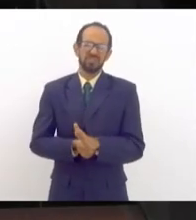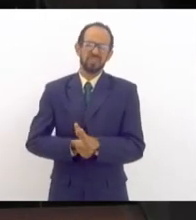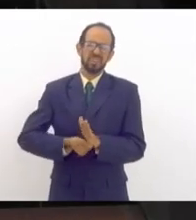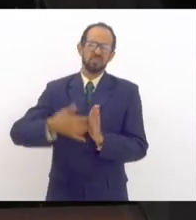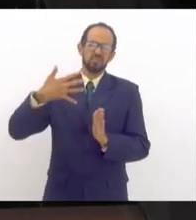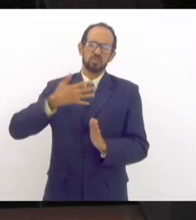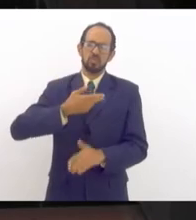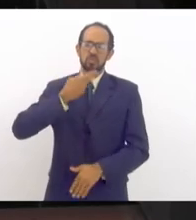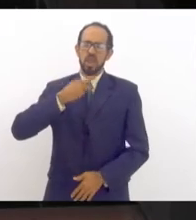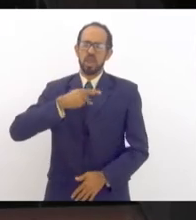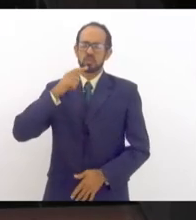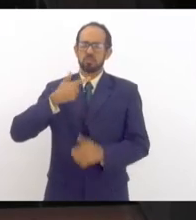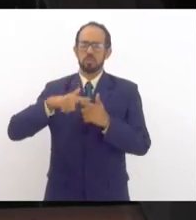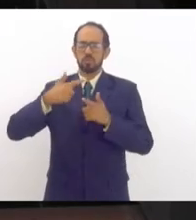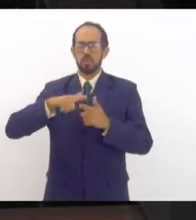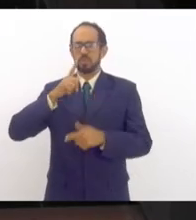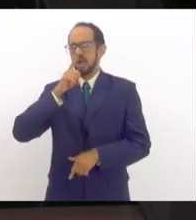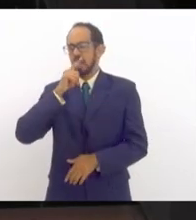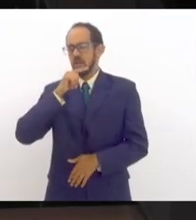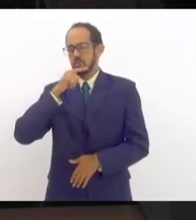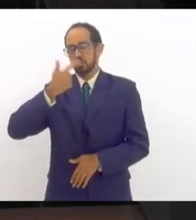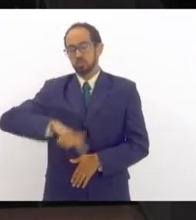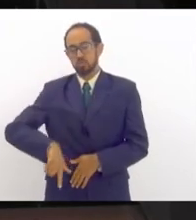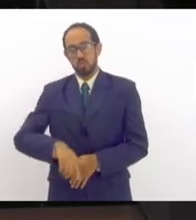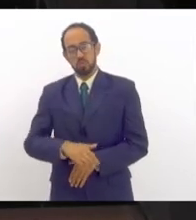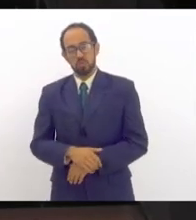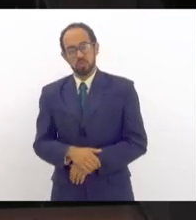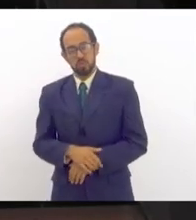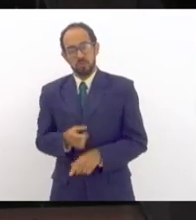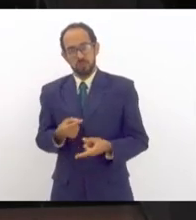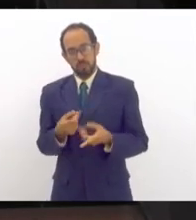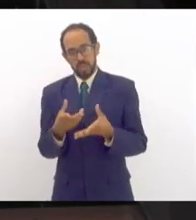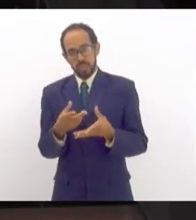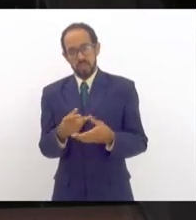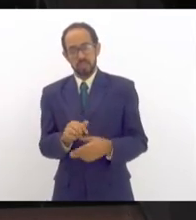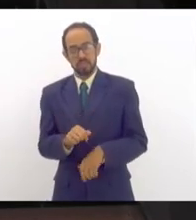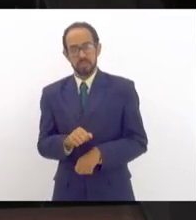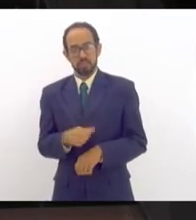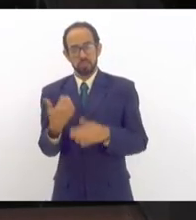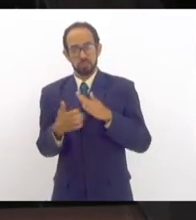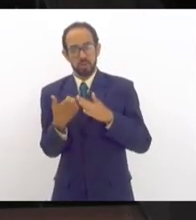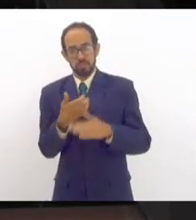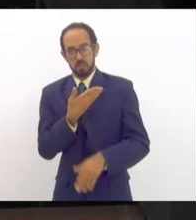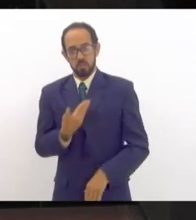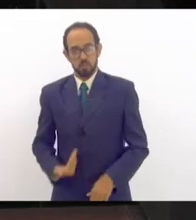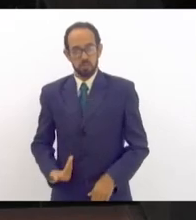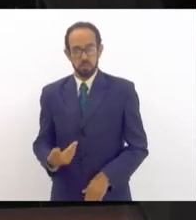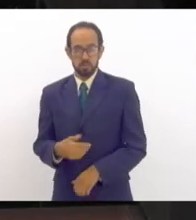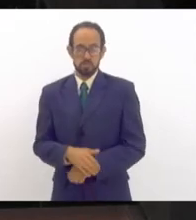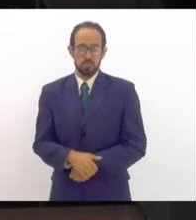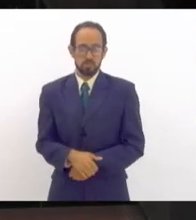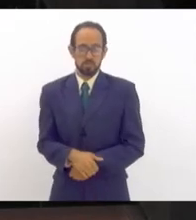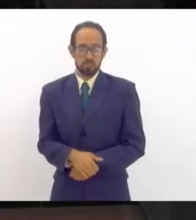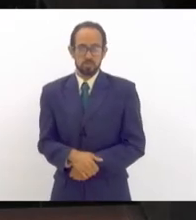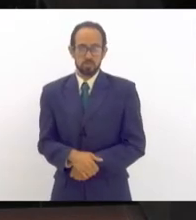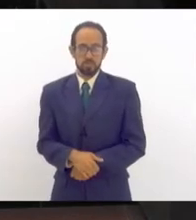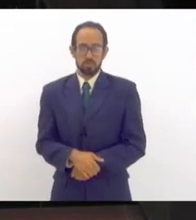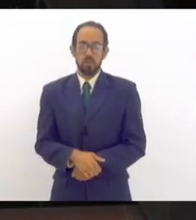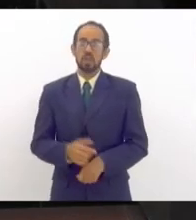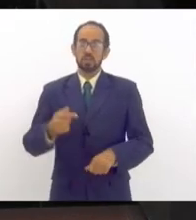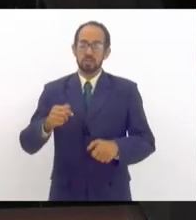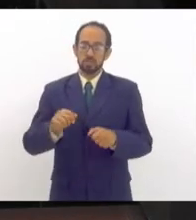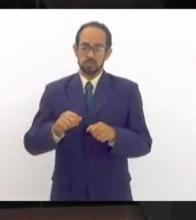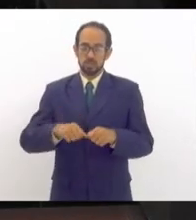problema da água de novo privatização concessão de serviço público na mão de